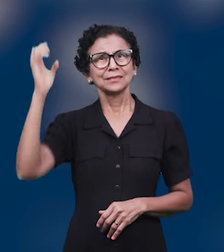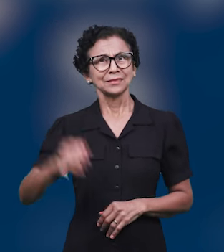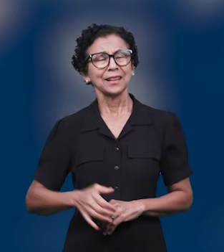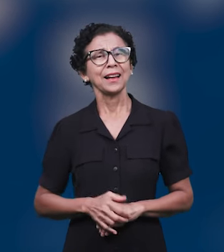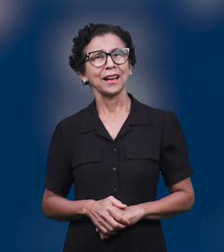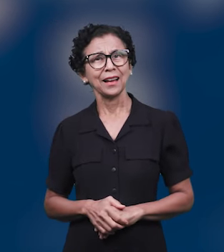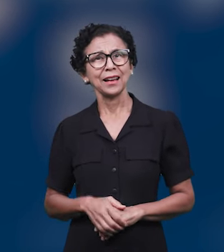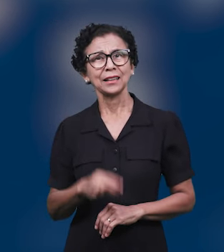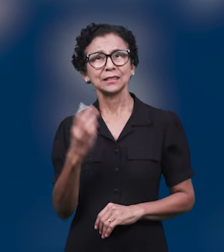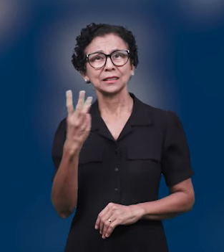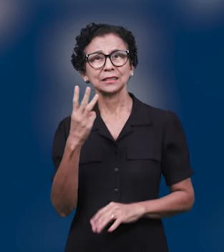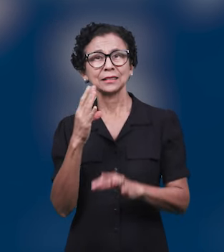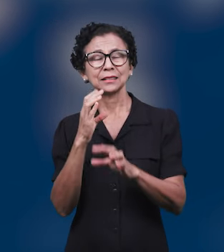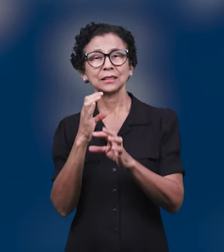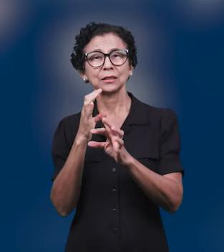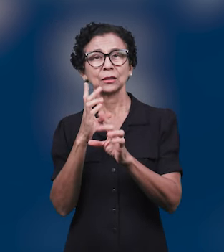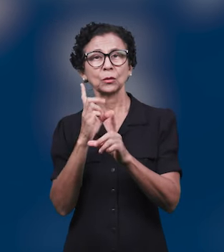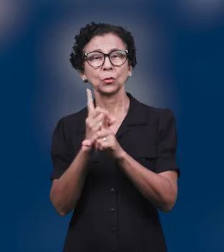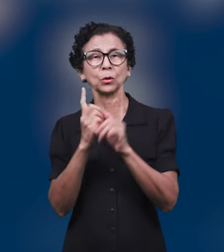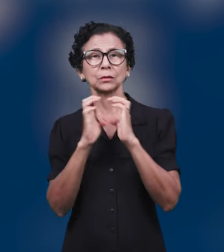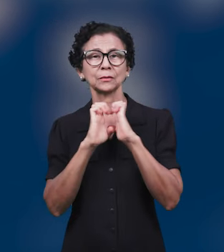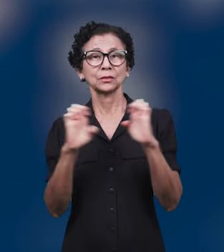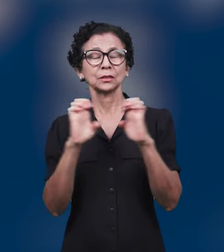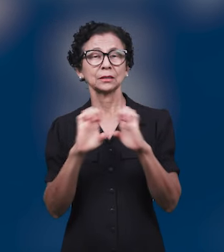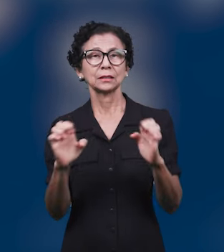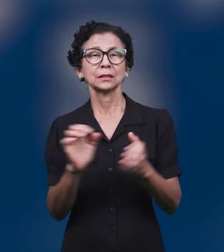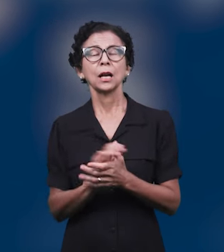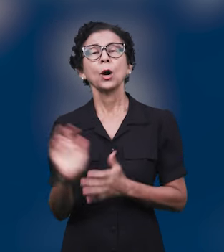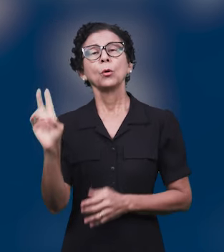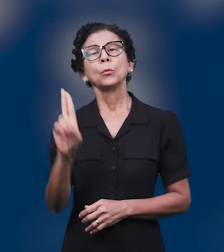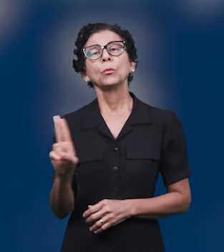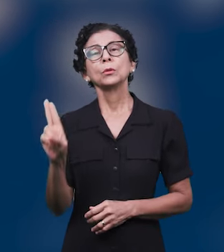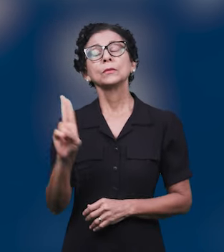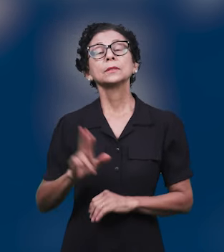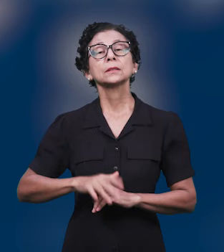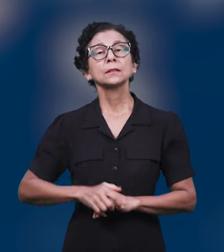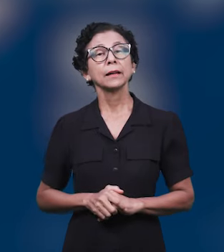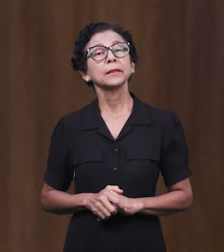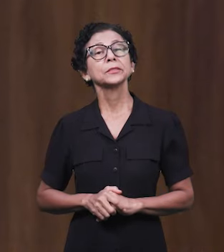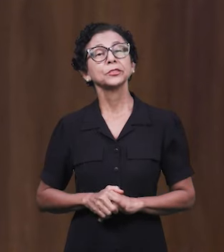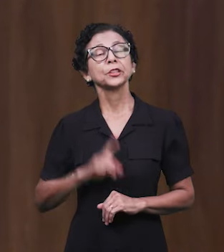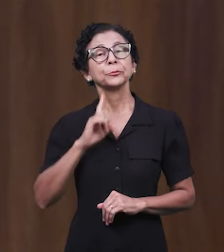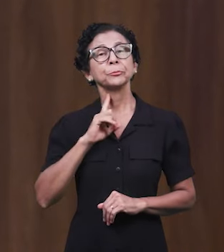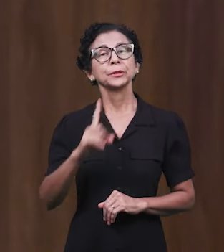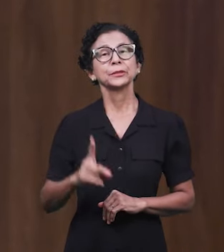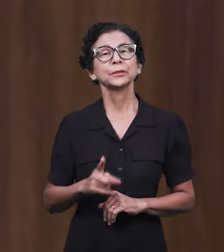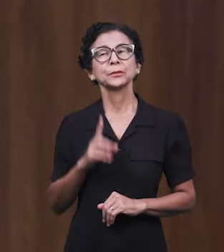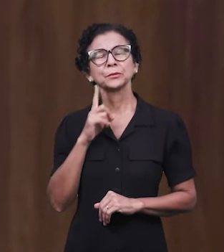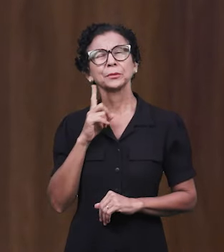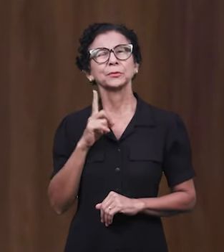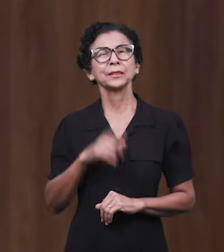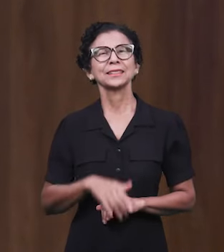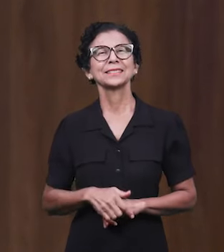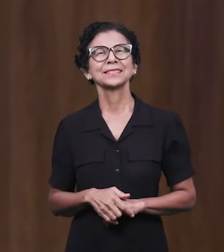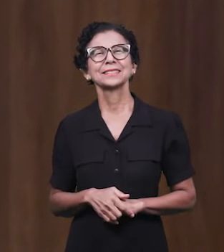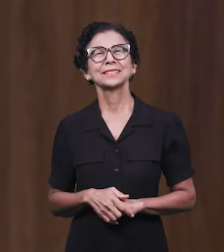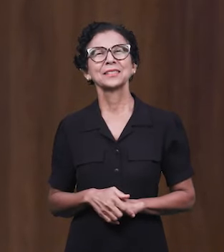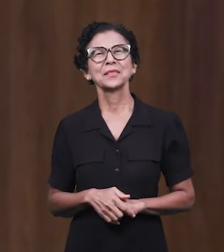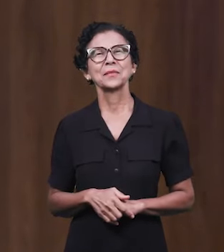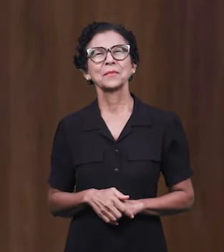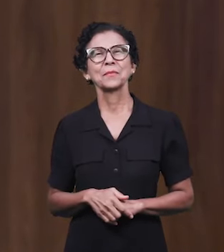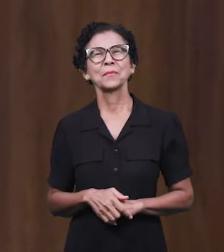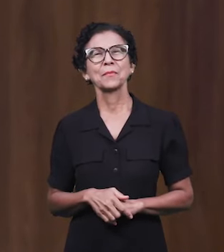Serenata evangelística que aconteceu sabe aonde? Em Nilópolis, no Rio de Janeiro. Você está assistindo o Manaim News aqui